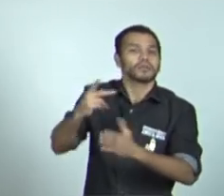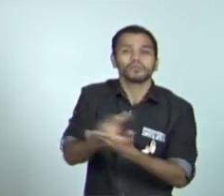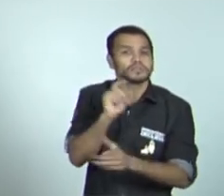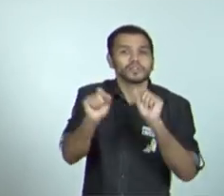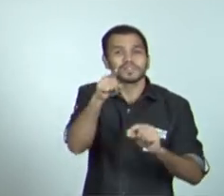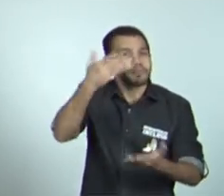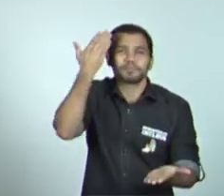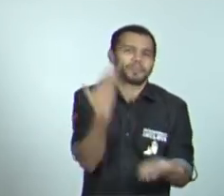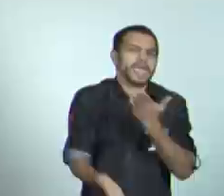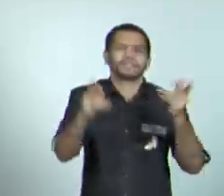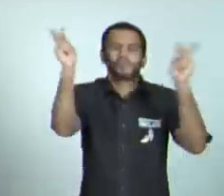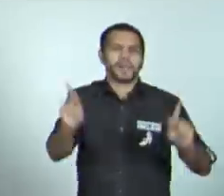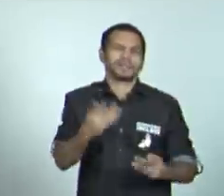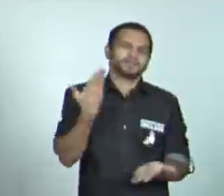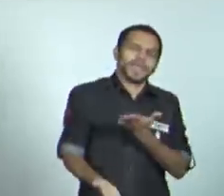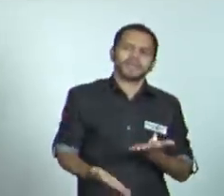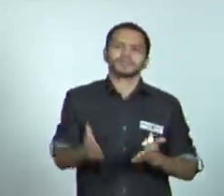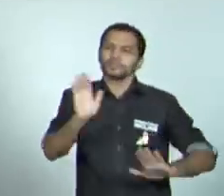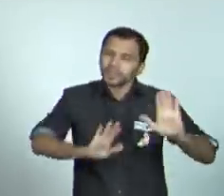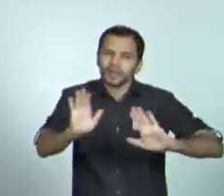vai perder a sua paz